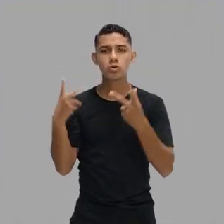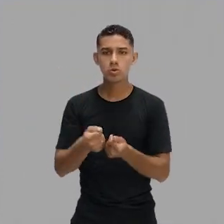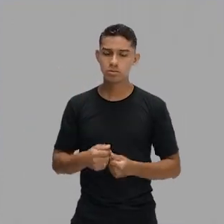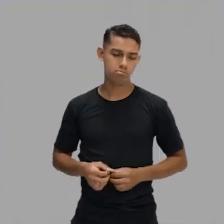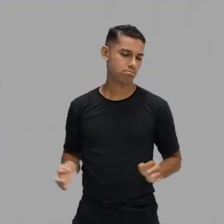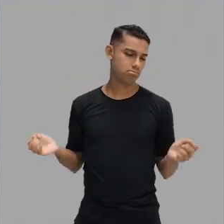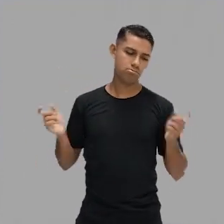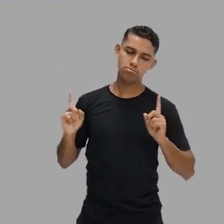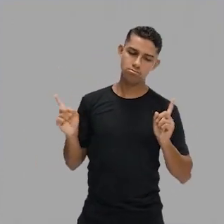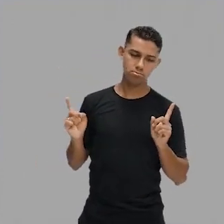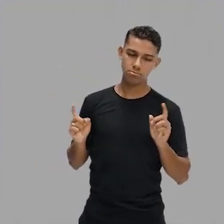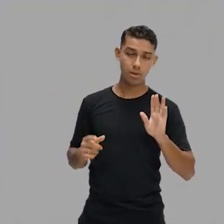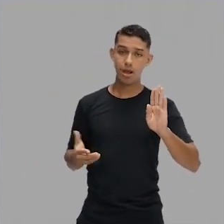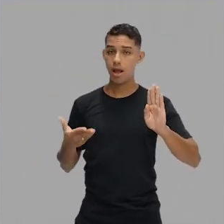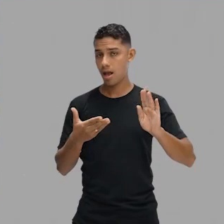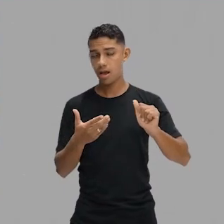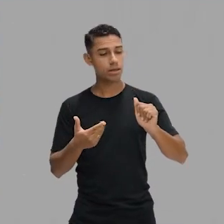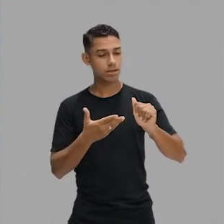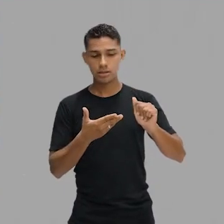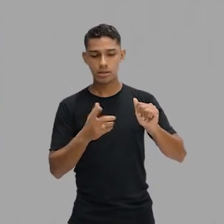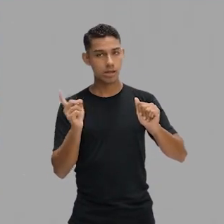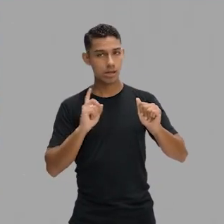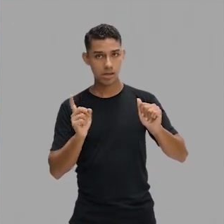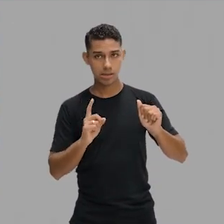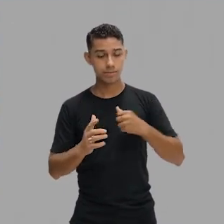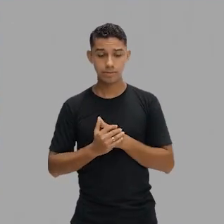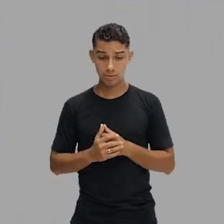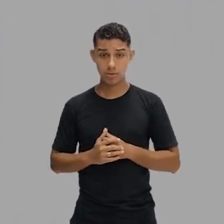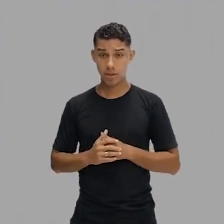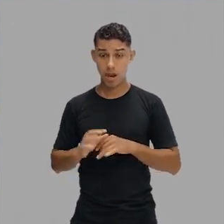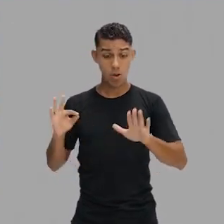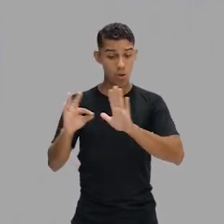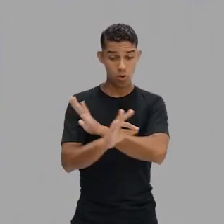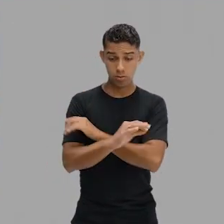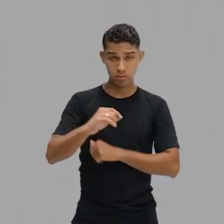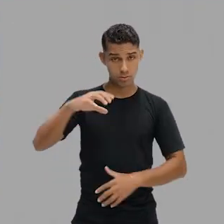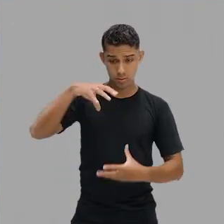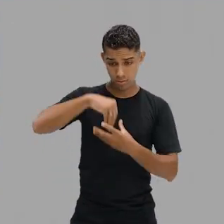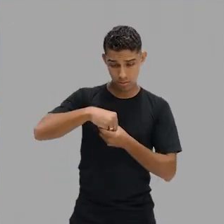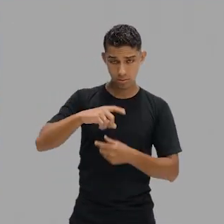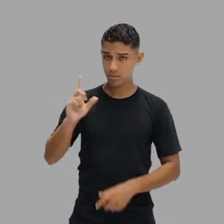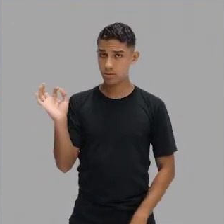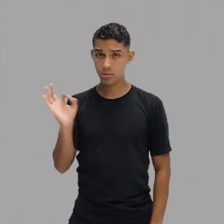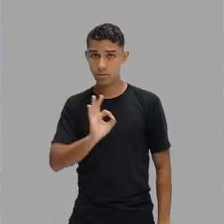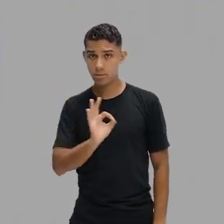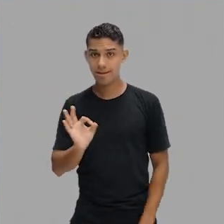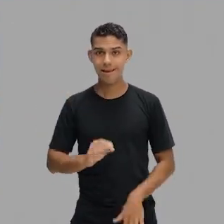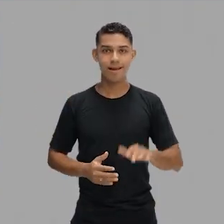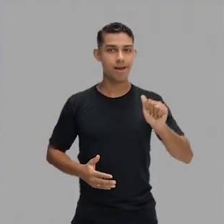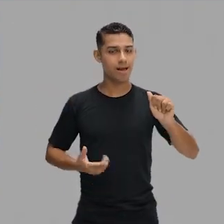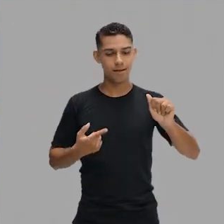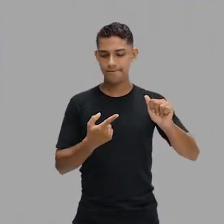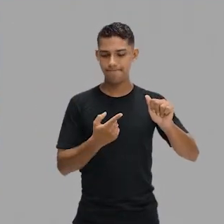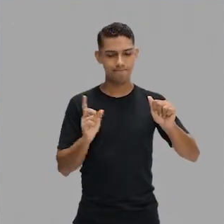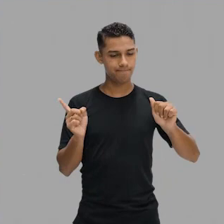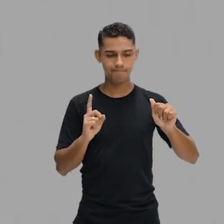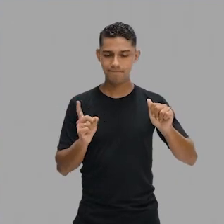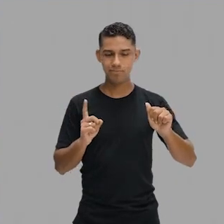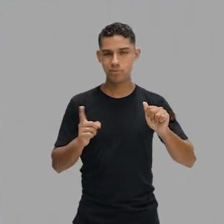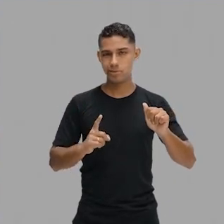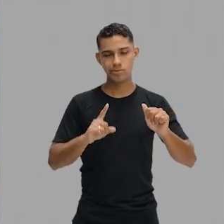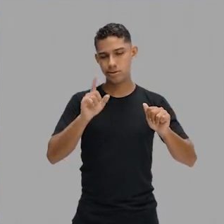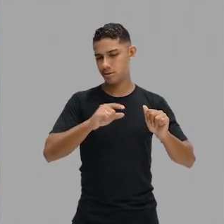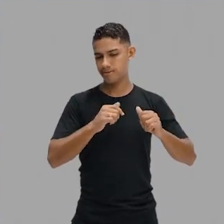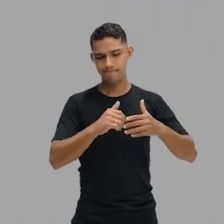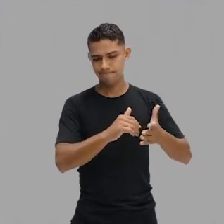não é necessariamente esta a semântica, o sentido, o significado que está aqui na letra A. Nós vamos ter que declinar